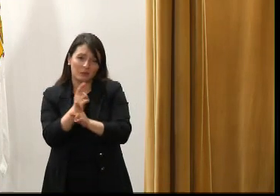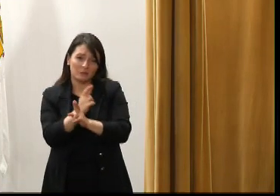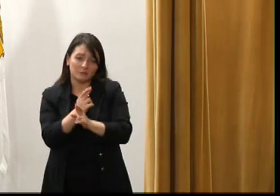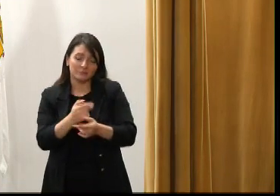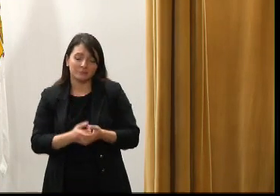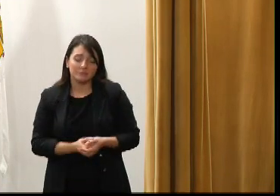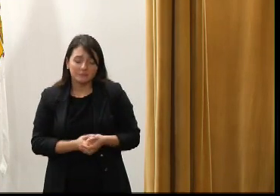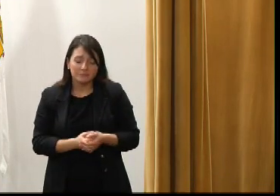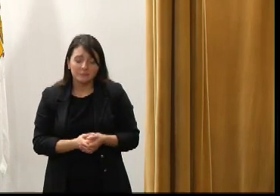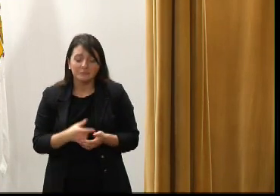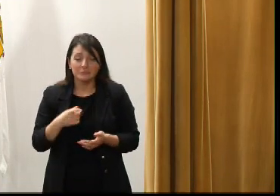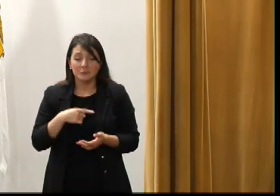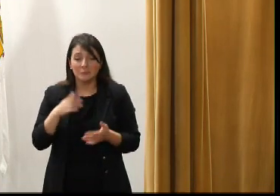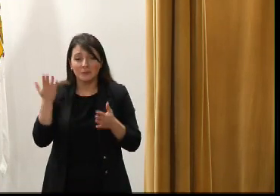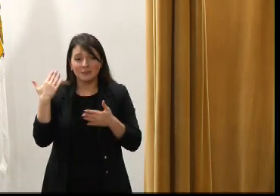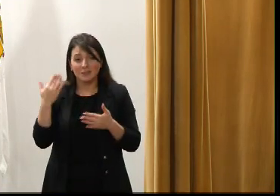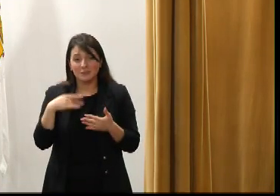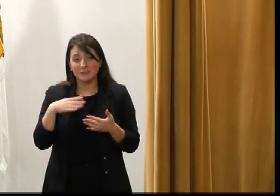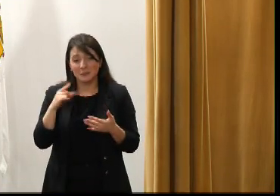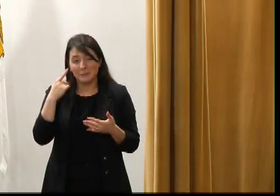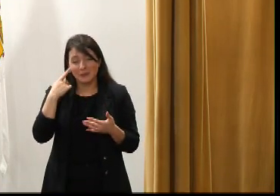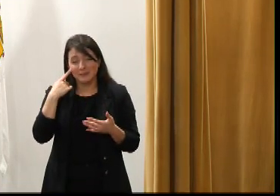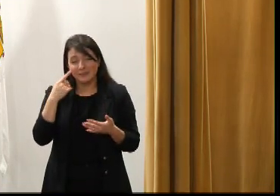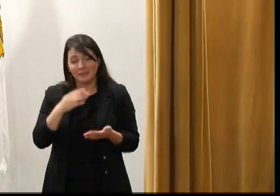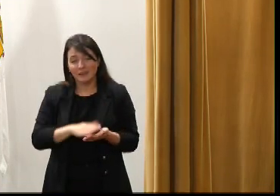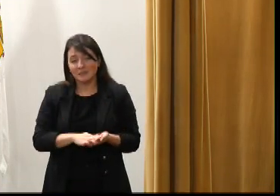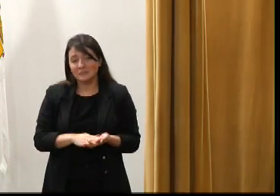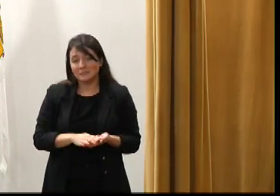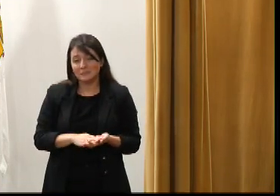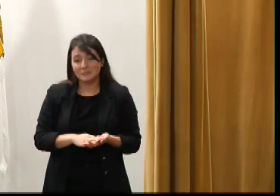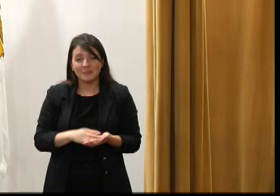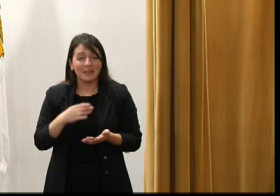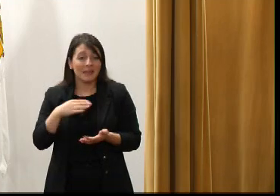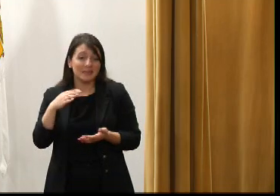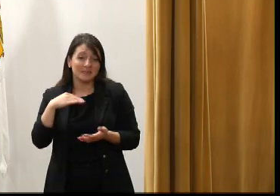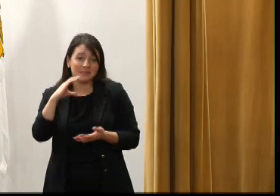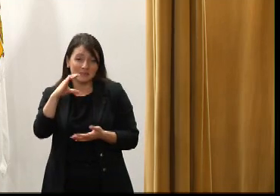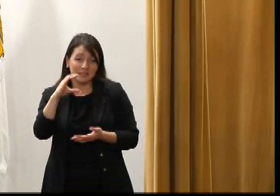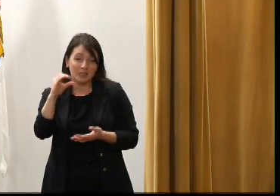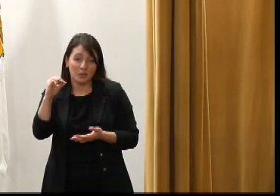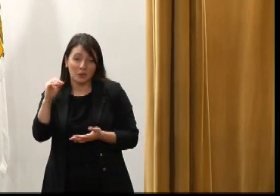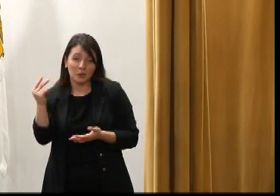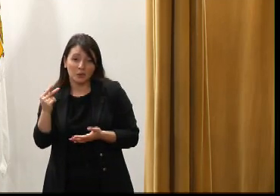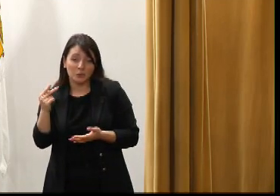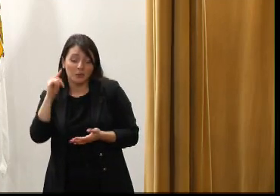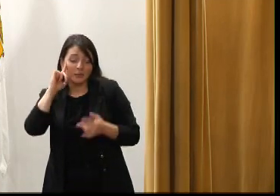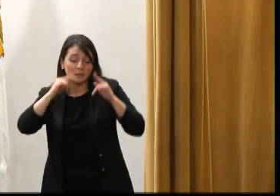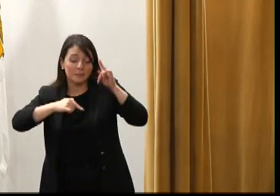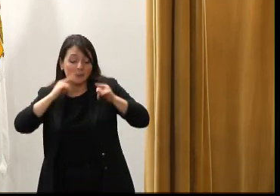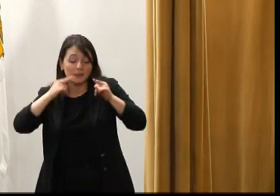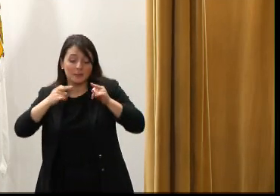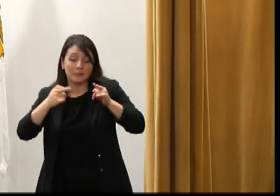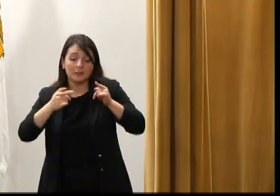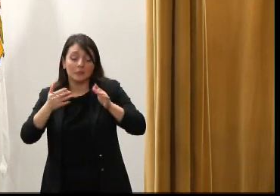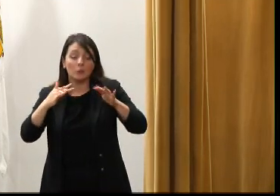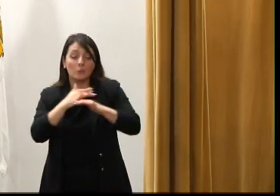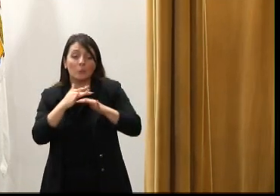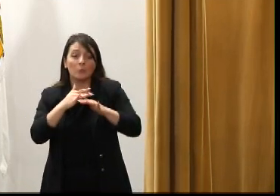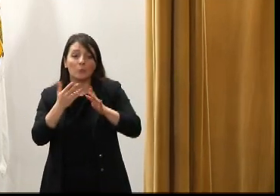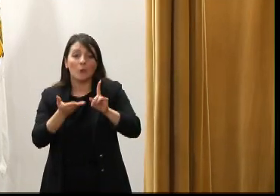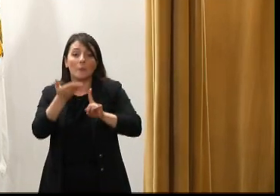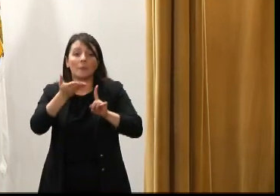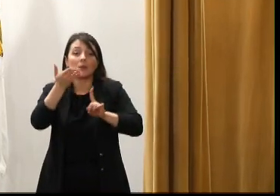um certo ceticismo em dizer que o CO2 está determinando o aumento da temperatura, porque aqueles ciclos